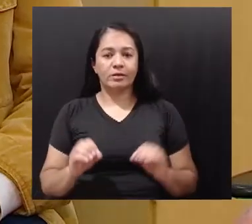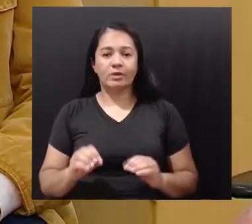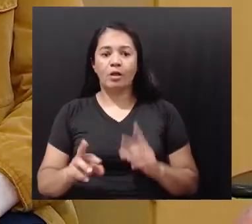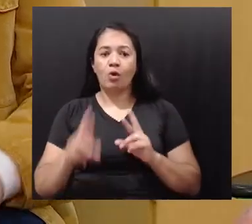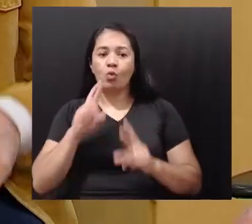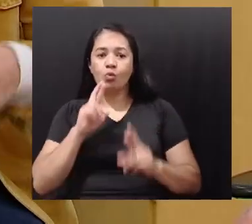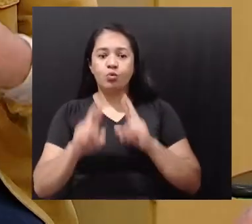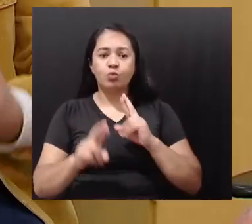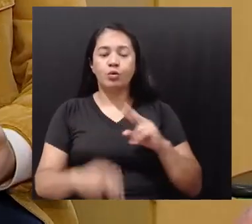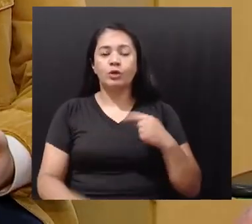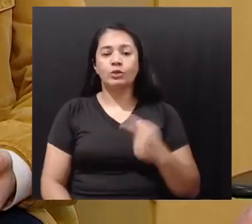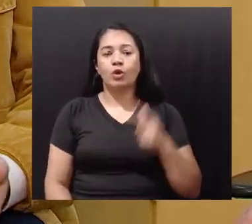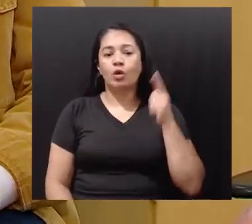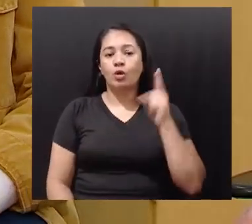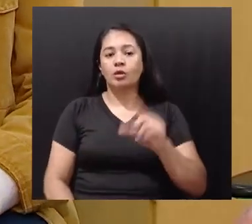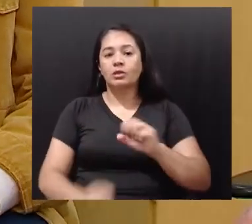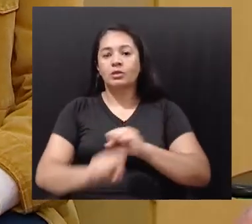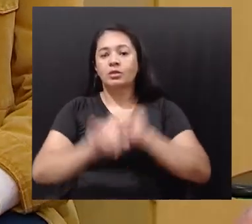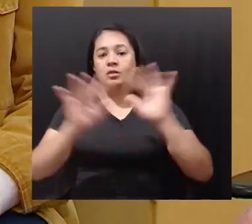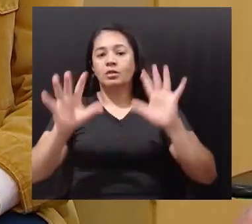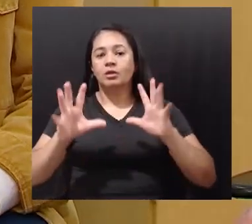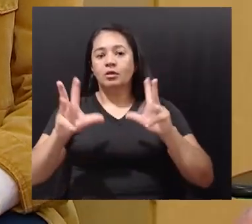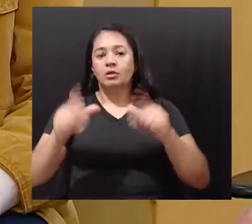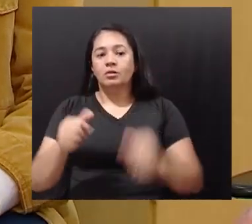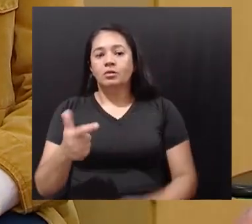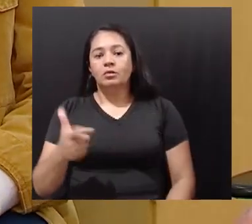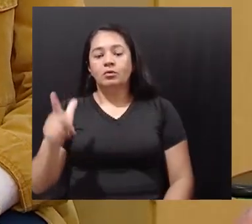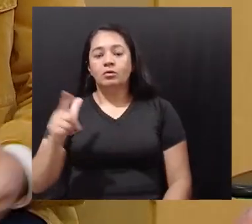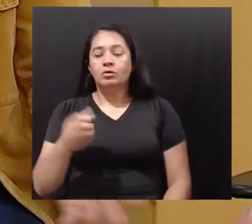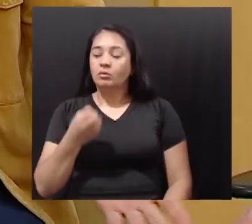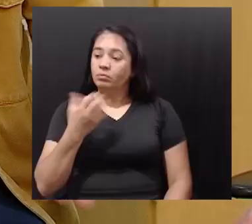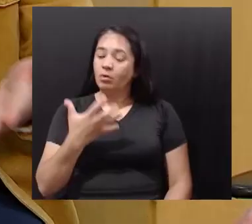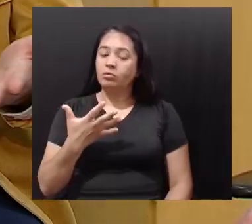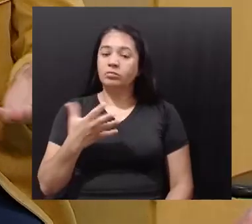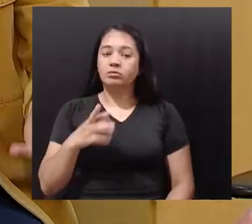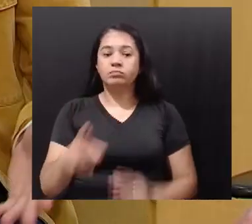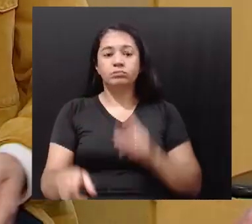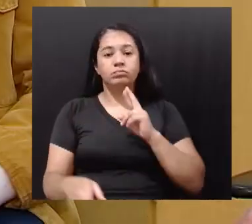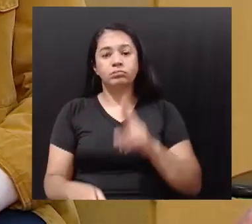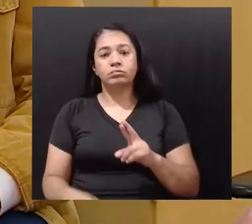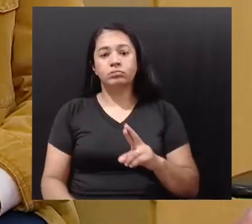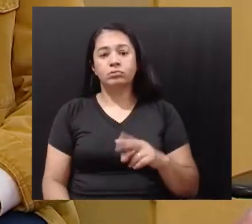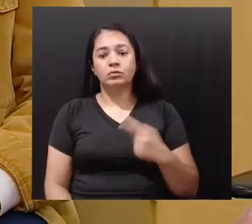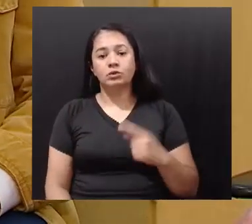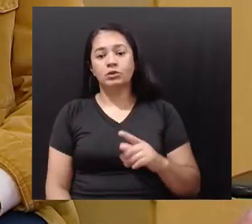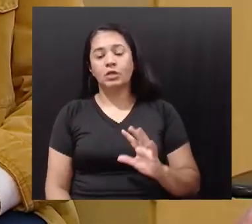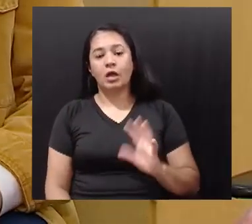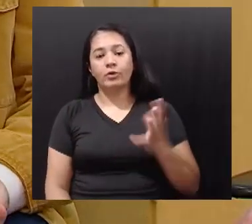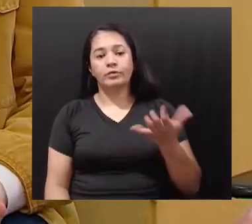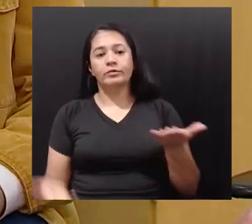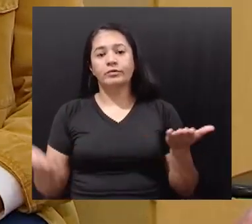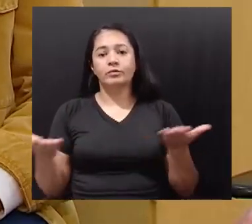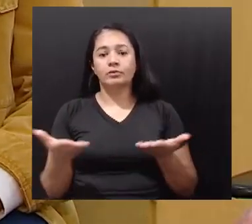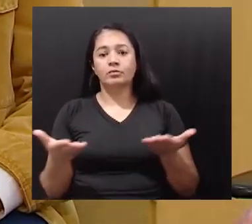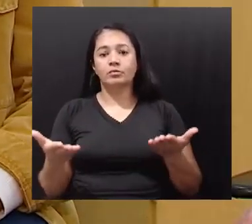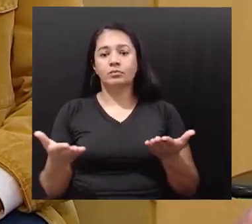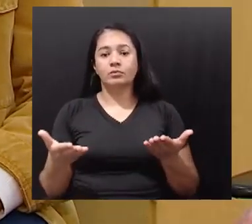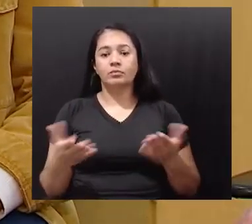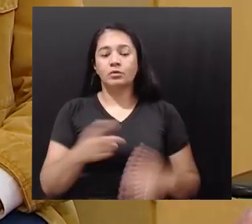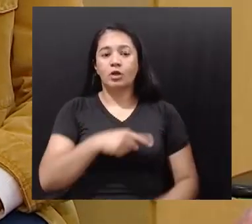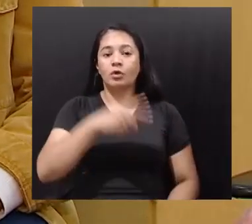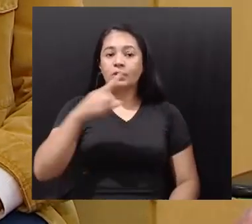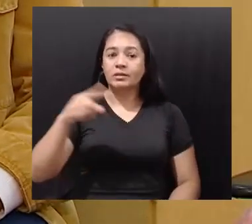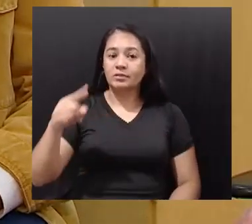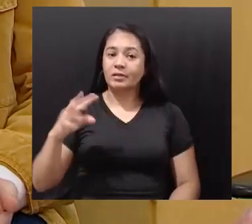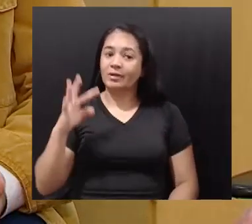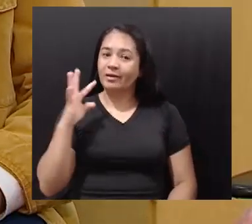em transparência, assim como todos os outros bons resultados da instituição, a gente teve recentemente aí um índice de satisfação muito legal da Câmara de Campinas,